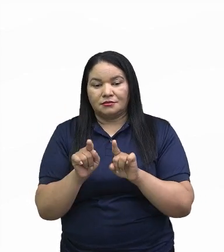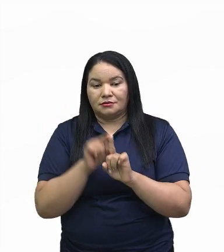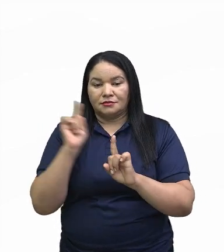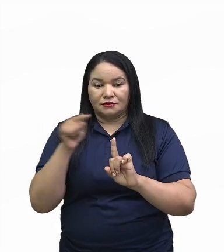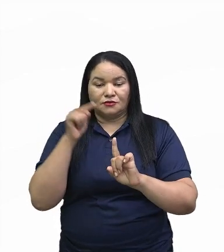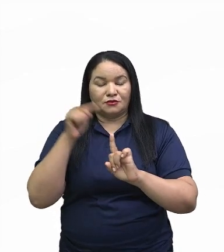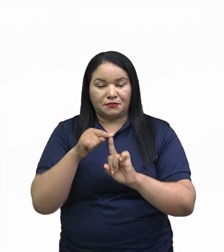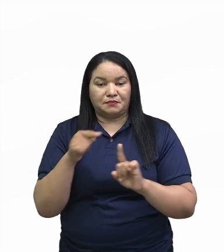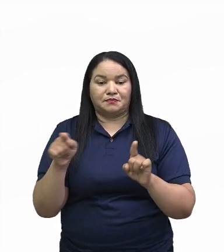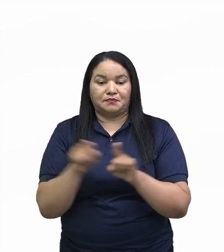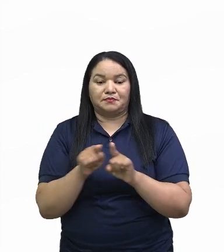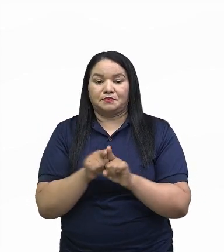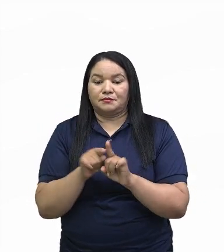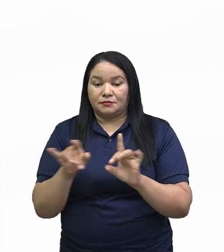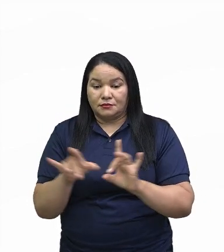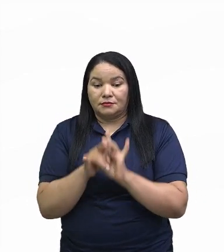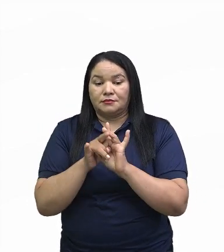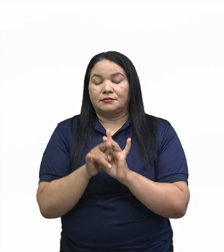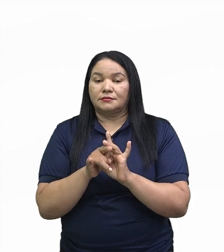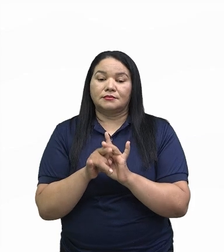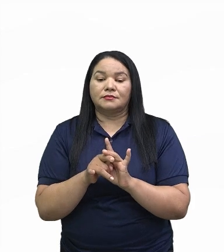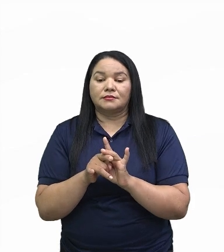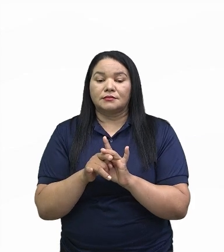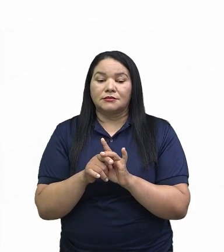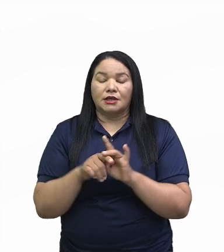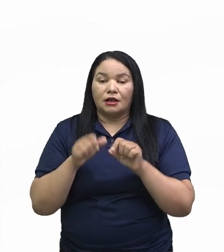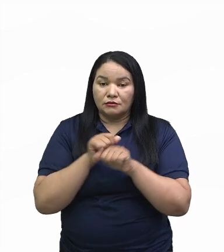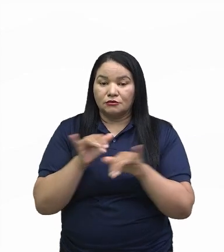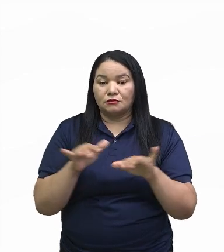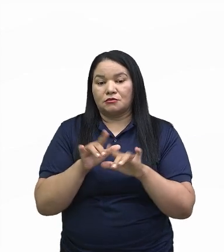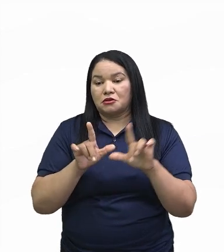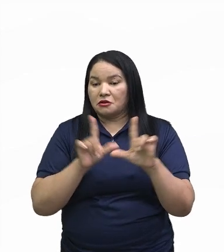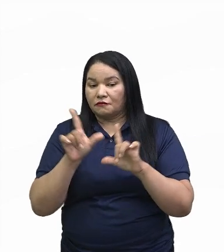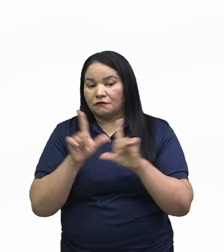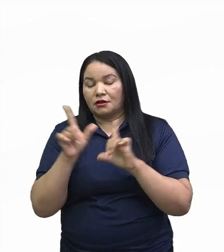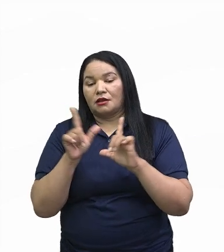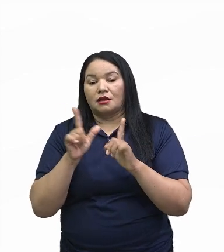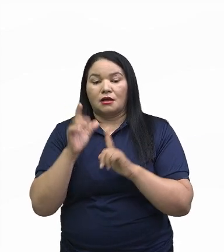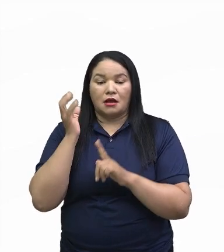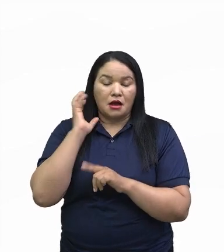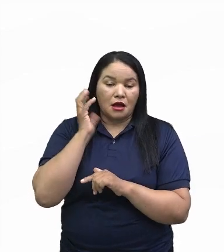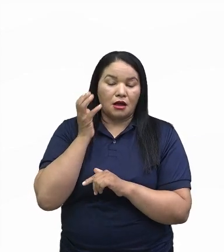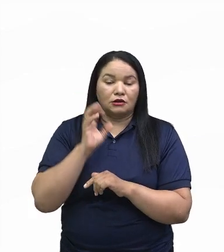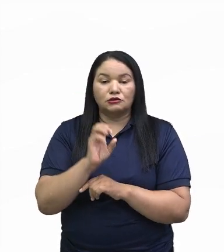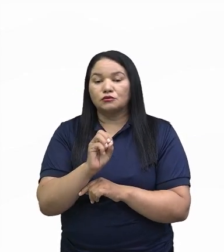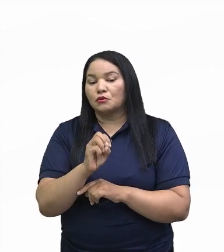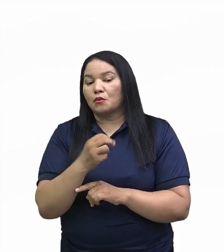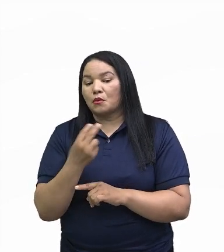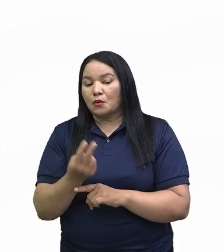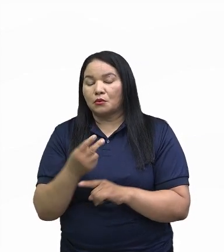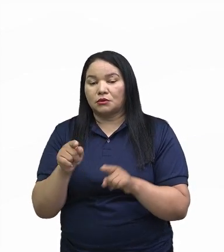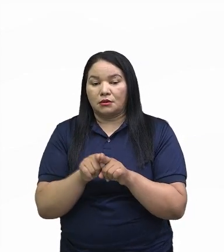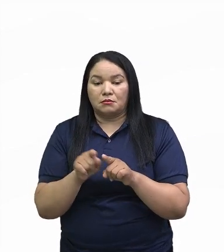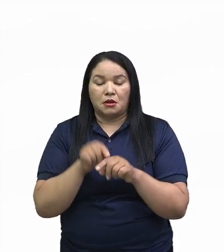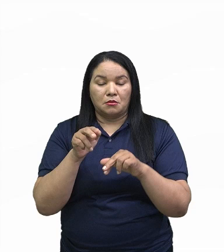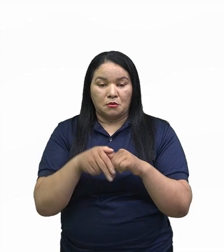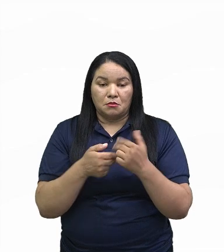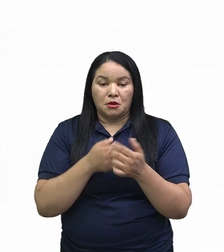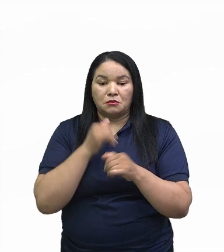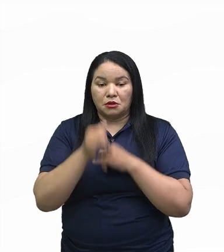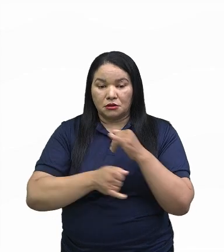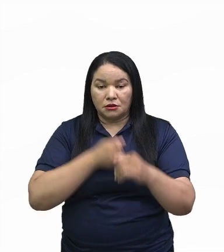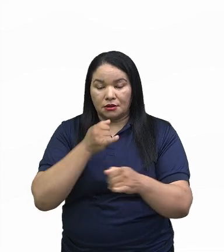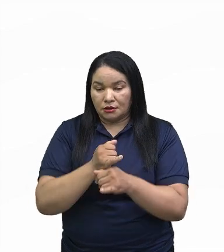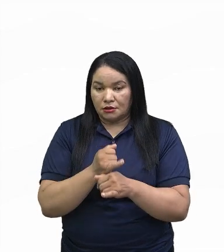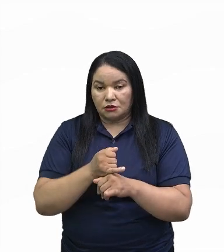Ele será veiculado nos meios de comunicação, seja na TV, no rádio, ou também por meio da internet, né?